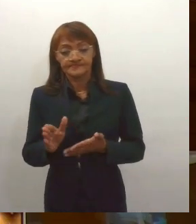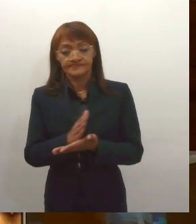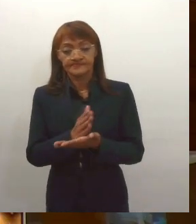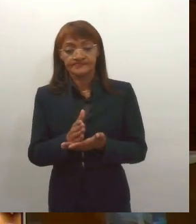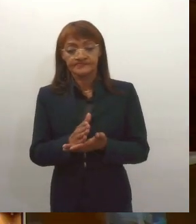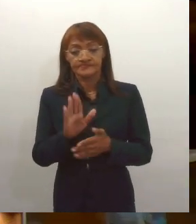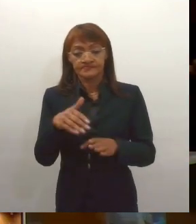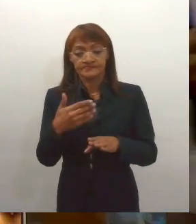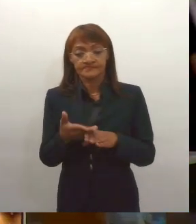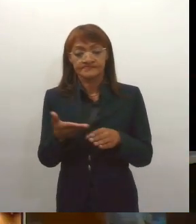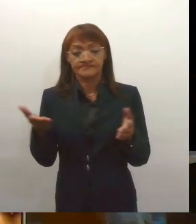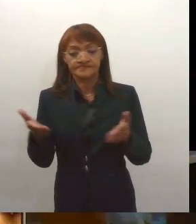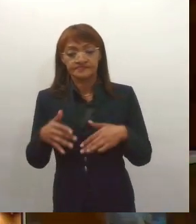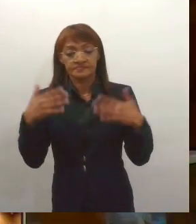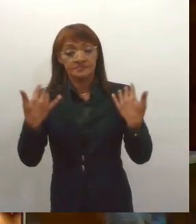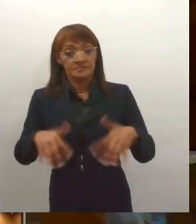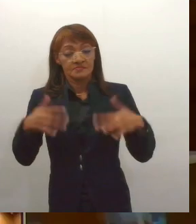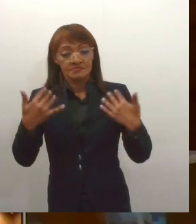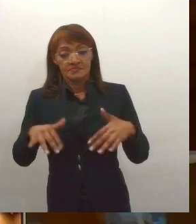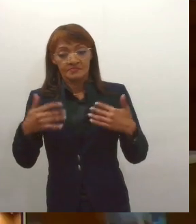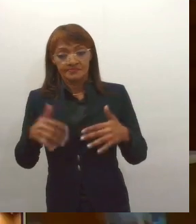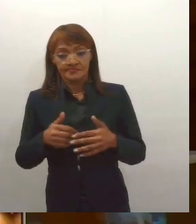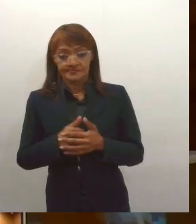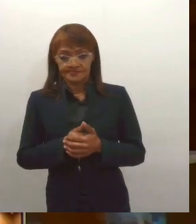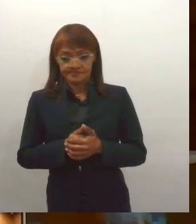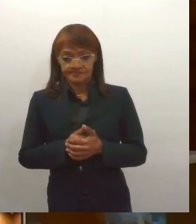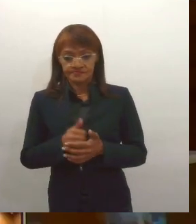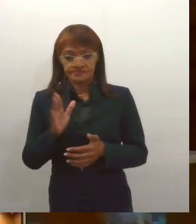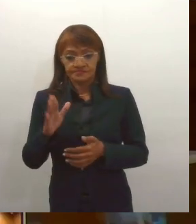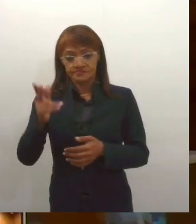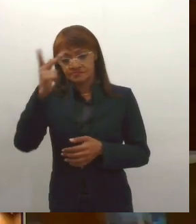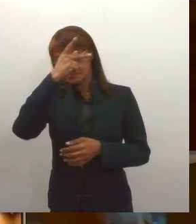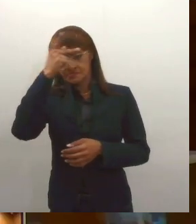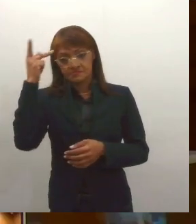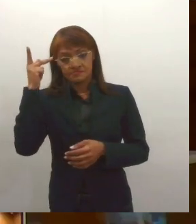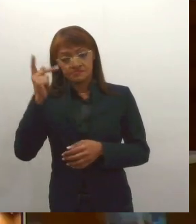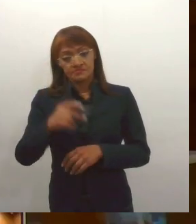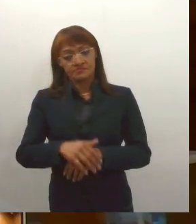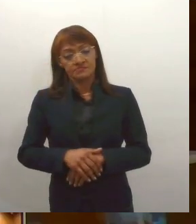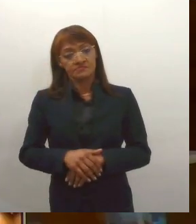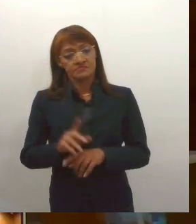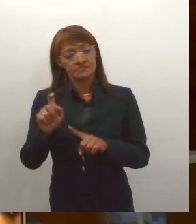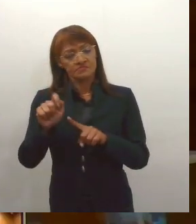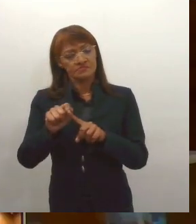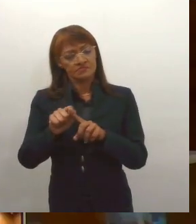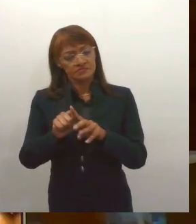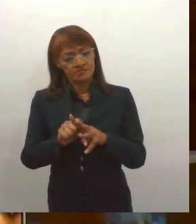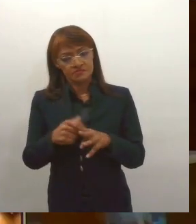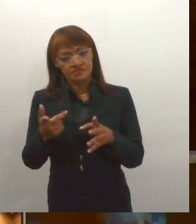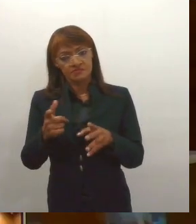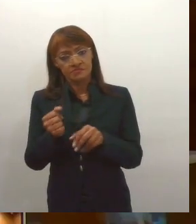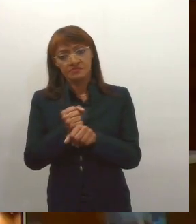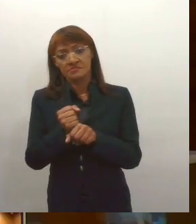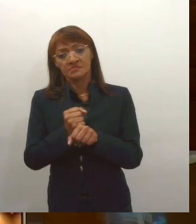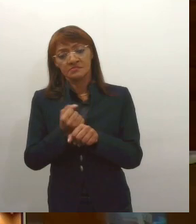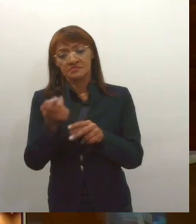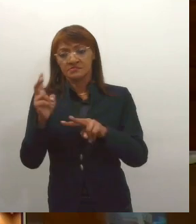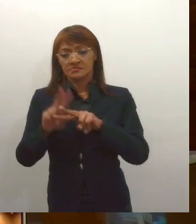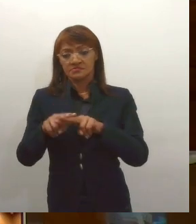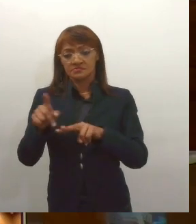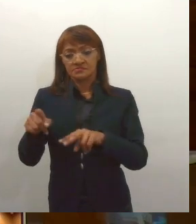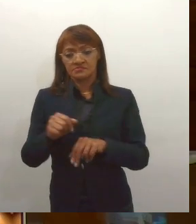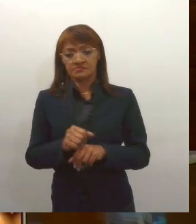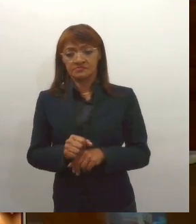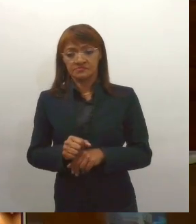caso de pessoas que passaram meses e anos preso e o estado é responsável direto